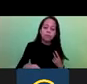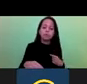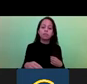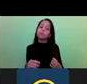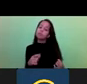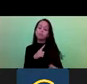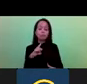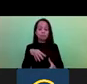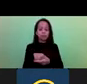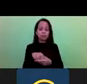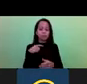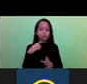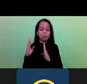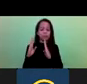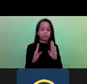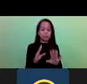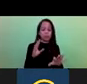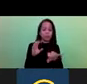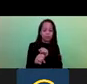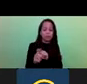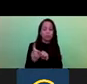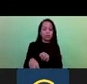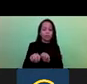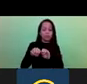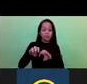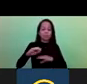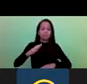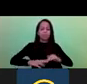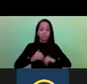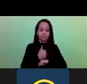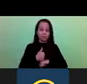processos formativos de educação profissional.